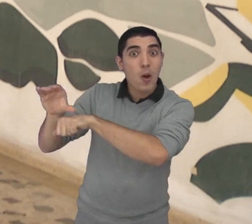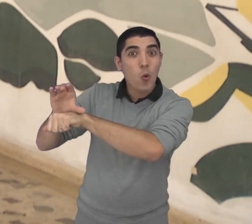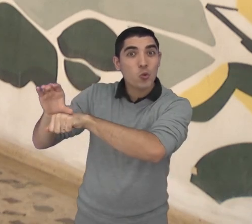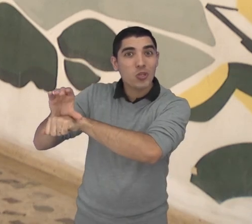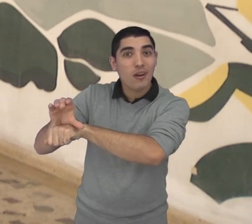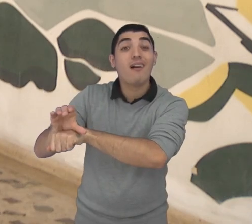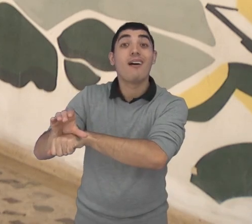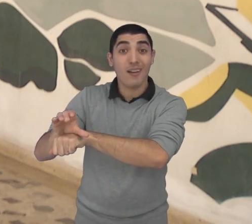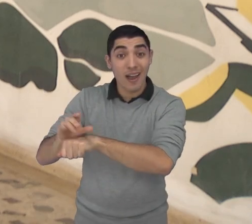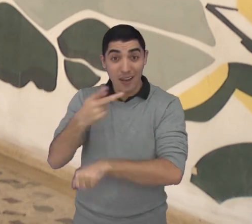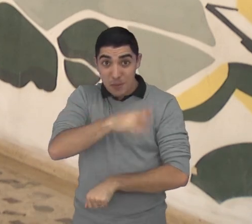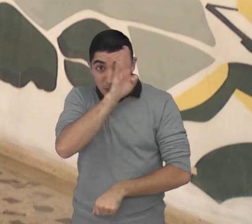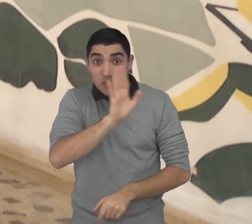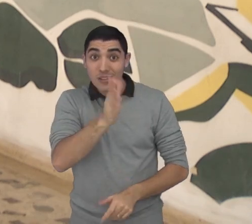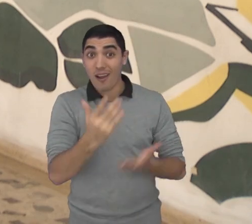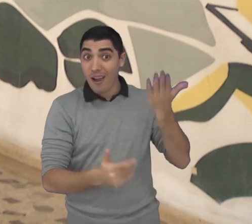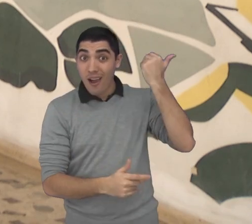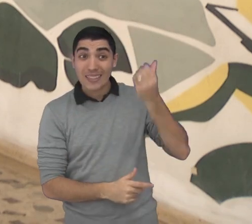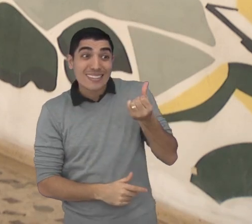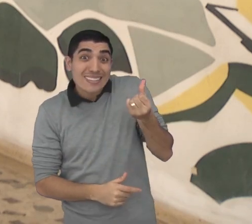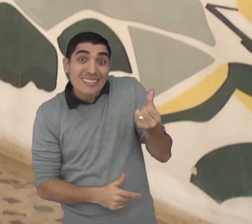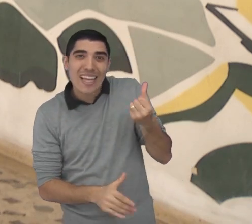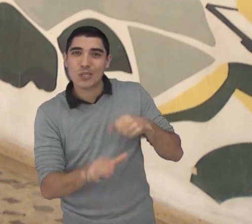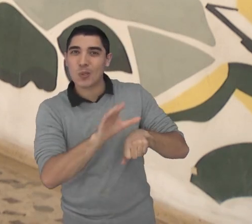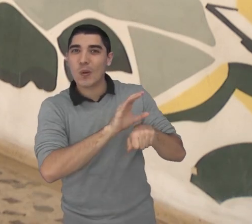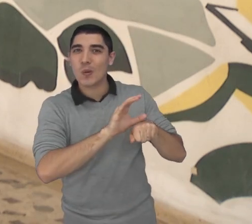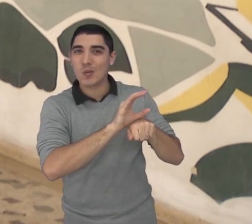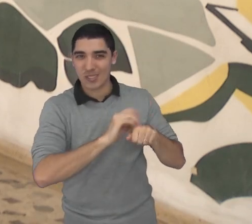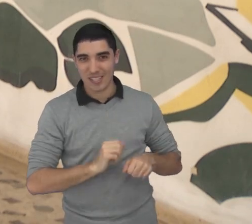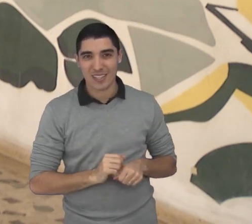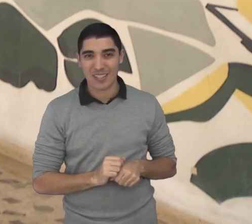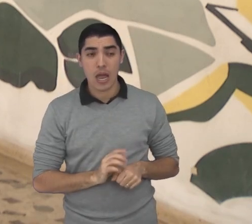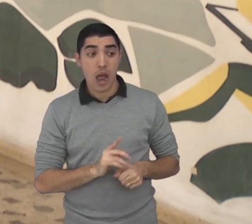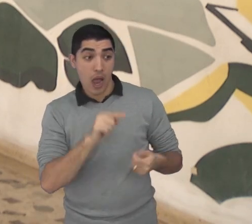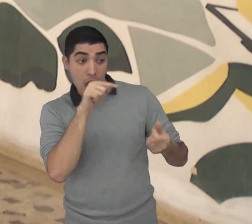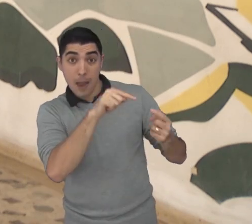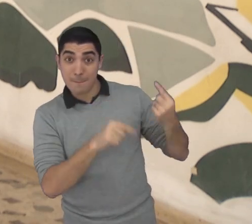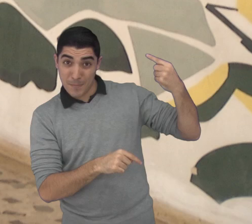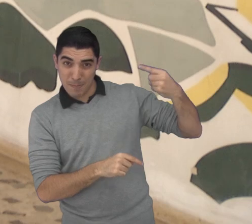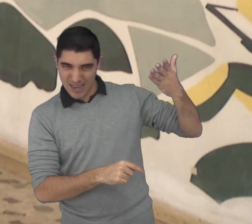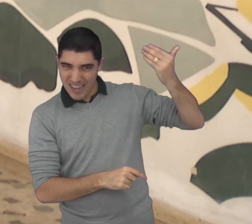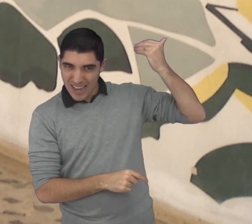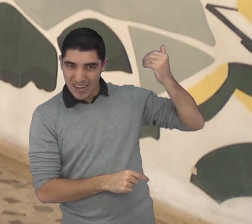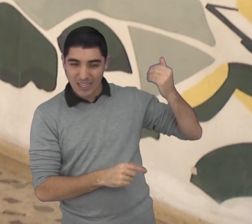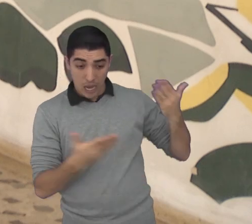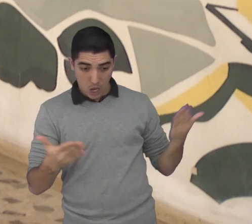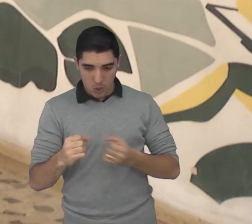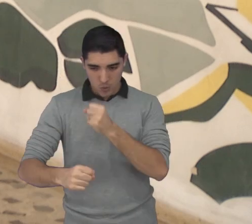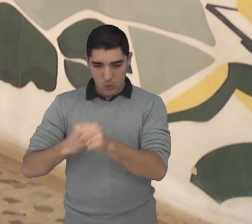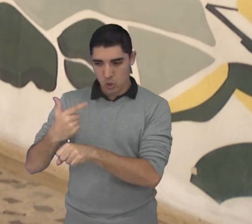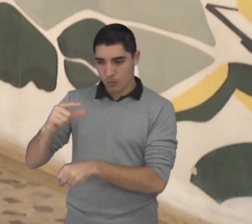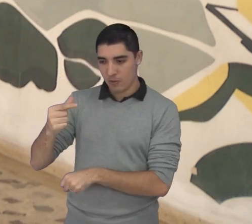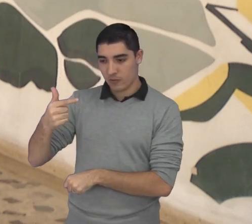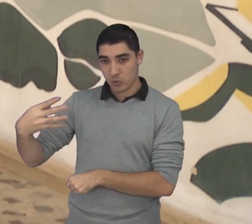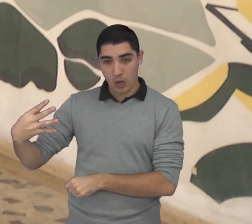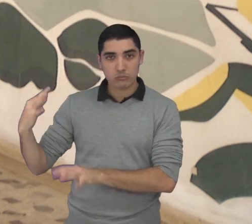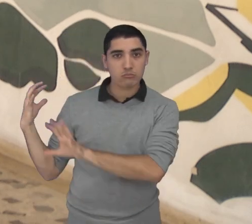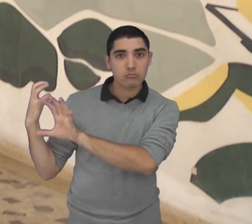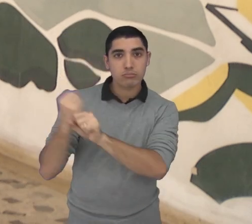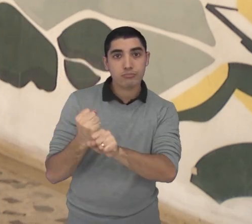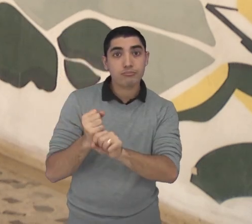7ª Constituição do país, ou seja, o Brasil já teve outras 6, E a primeira delas completa agora